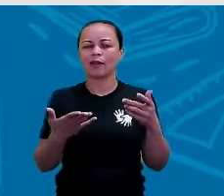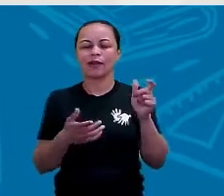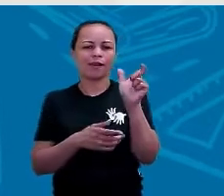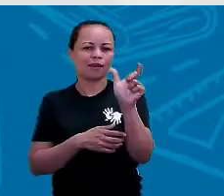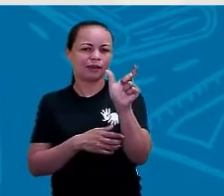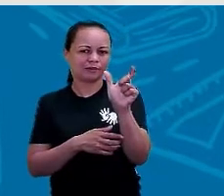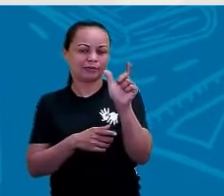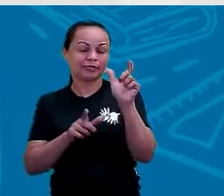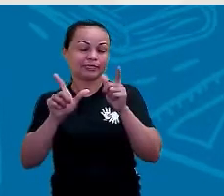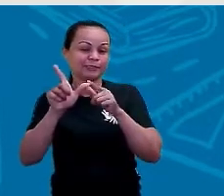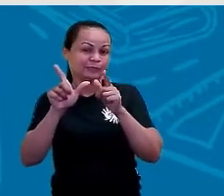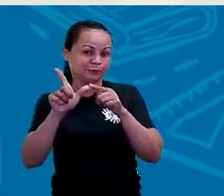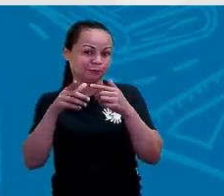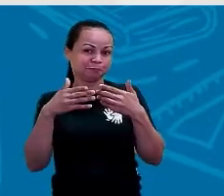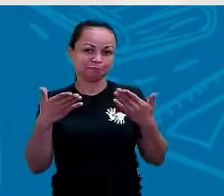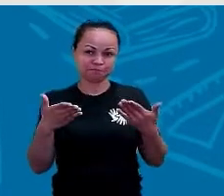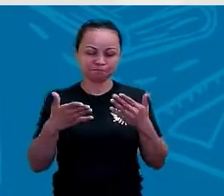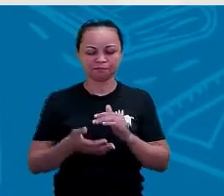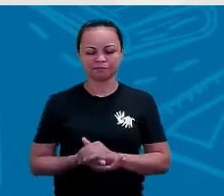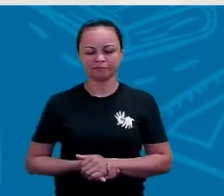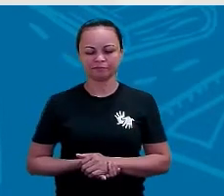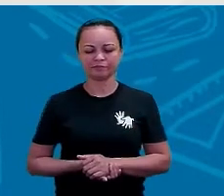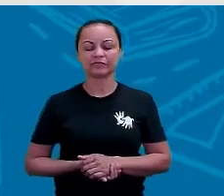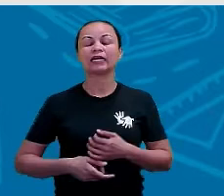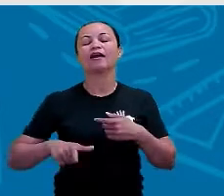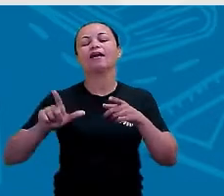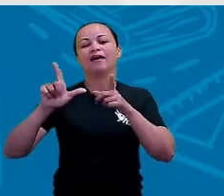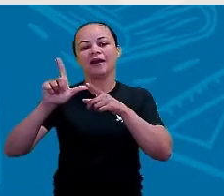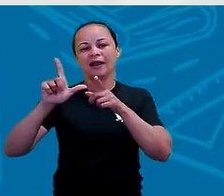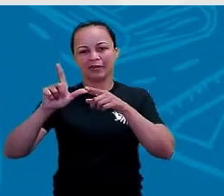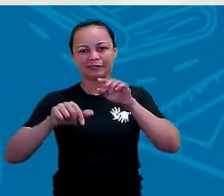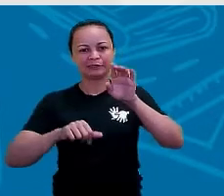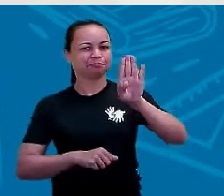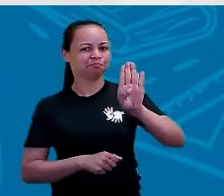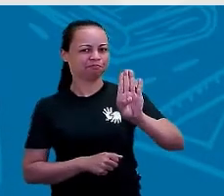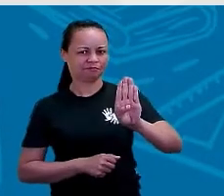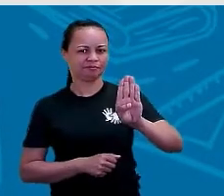ver? É a letrinha B.